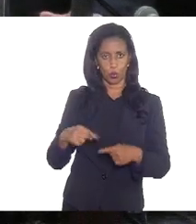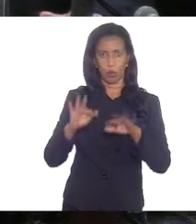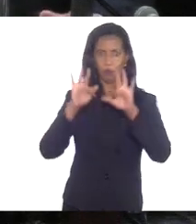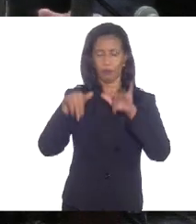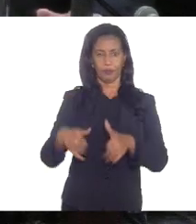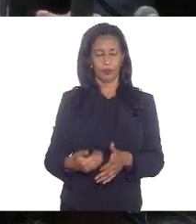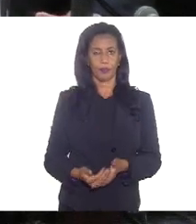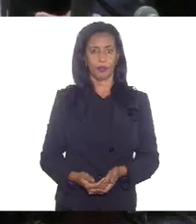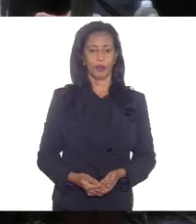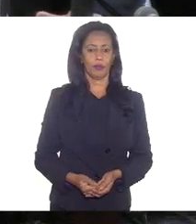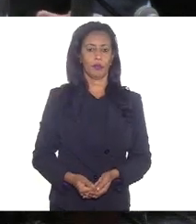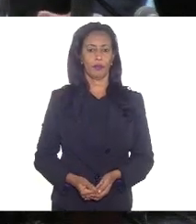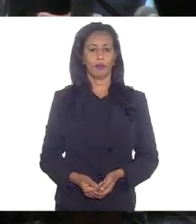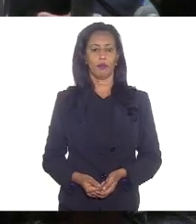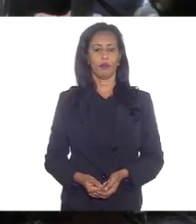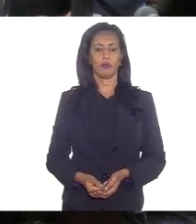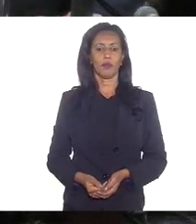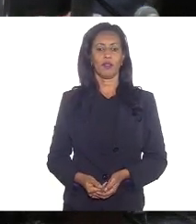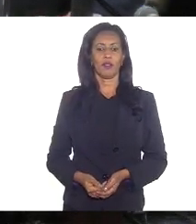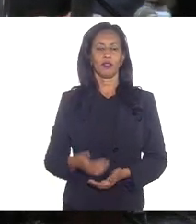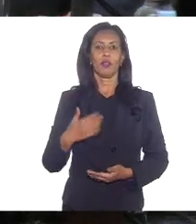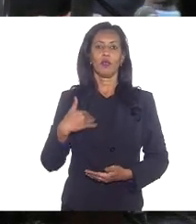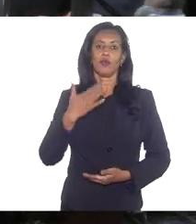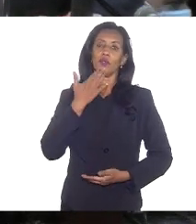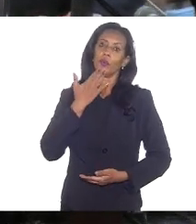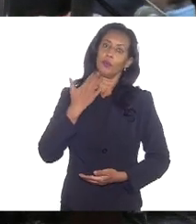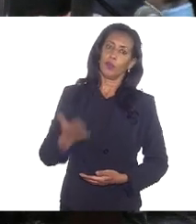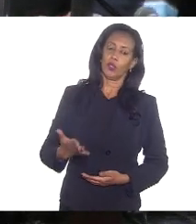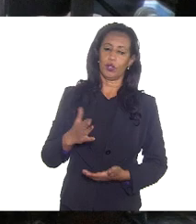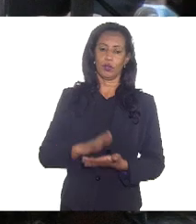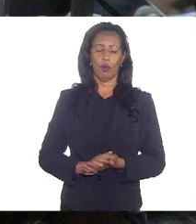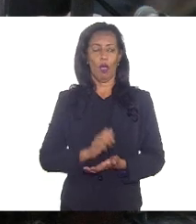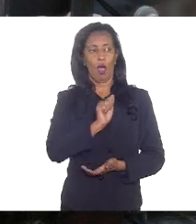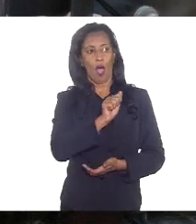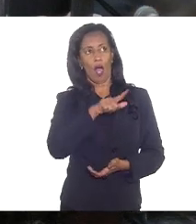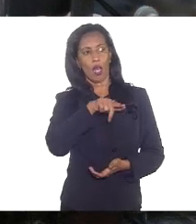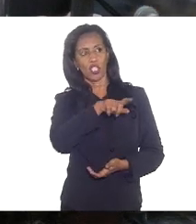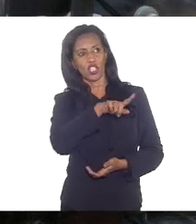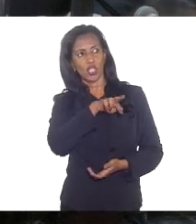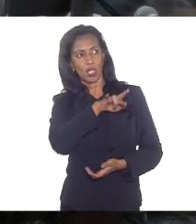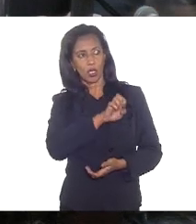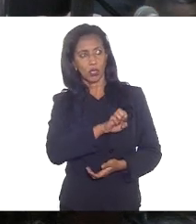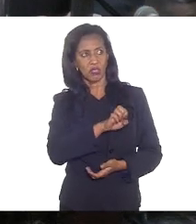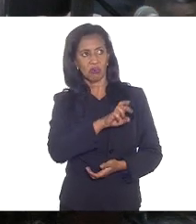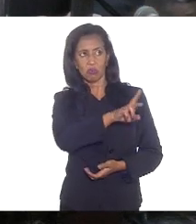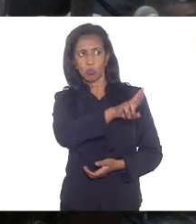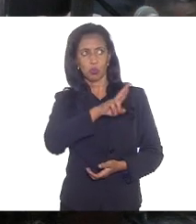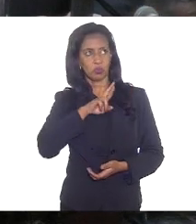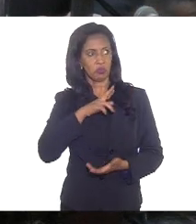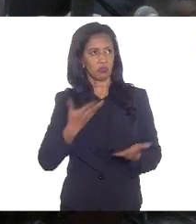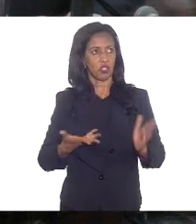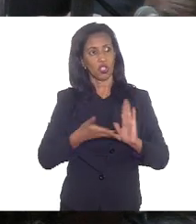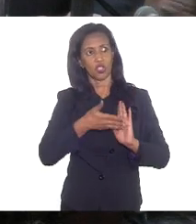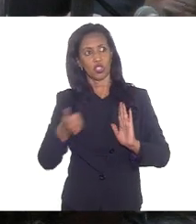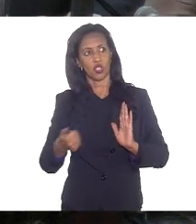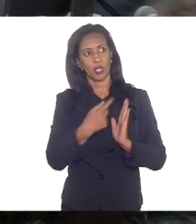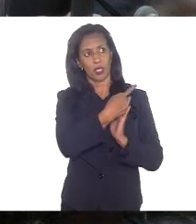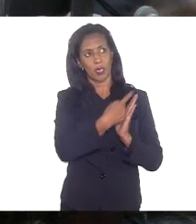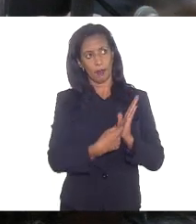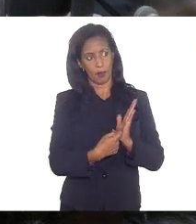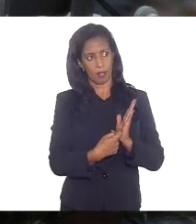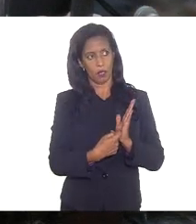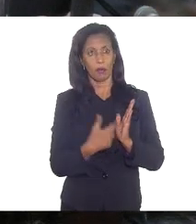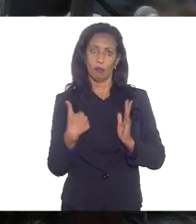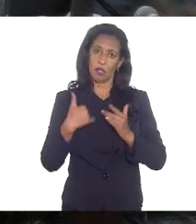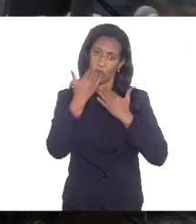a discussão. Eu fiz o apelo, o deputado Alexandre não acatou de retirar da emenda, mas eu quero